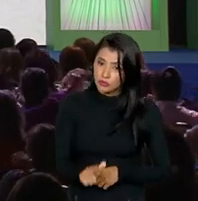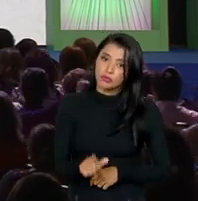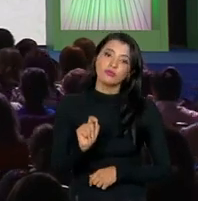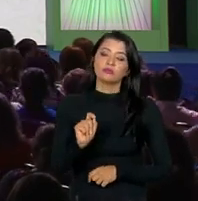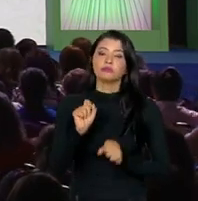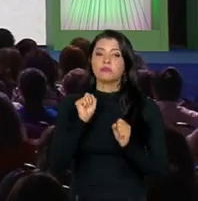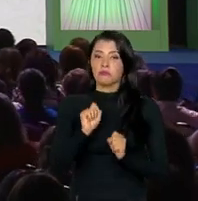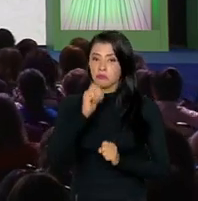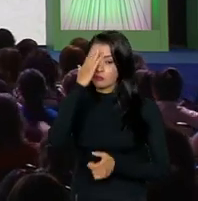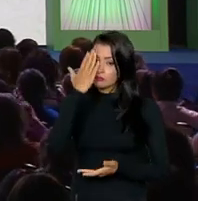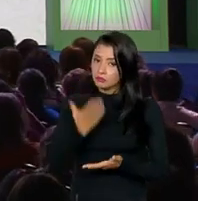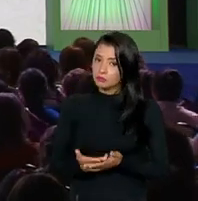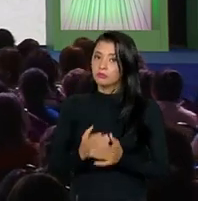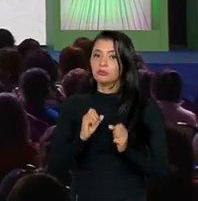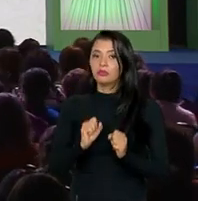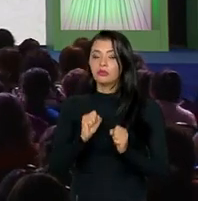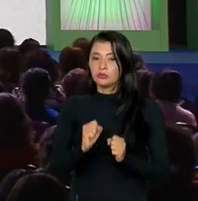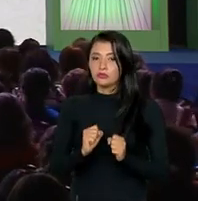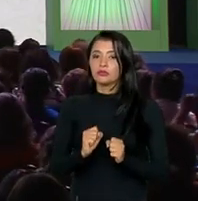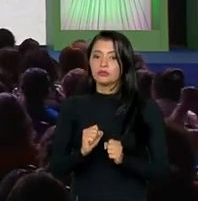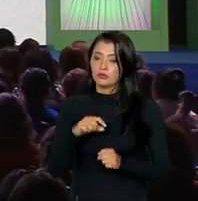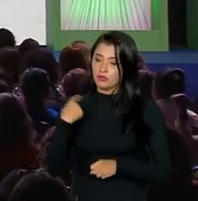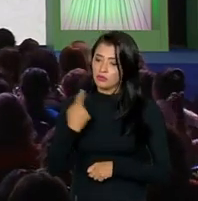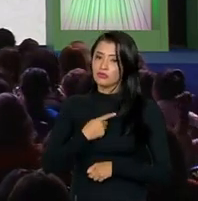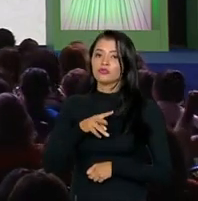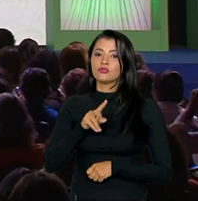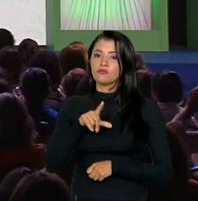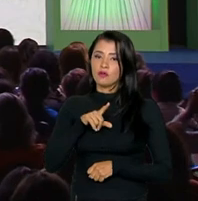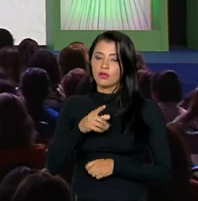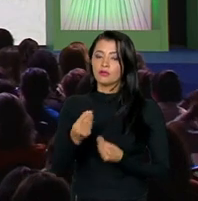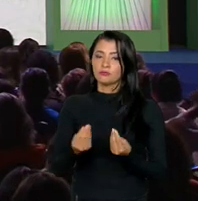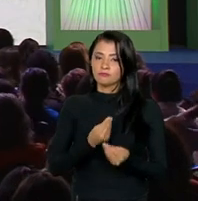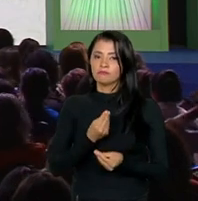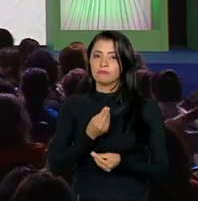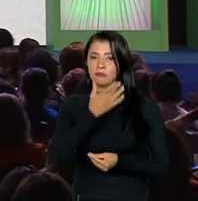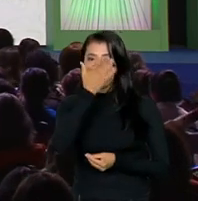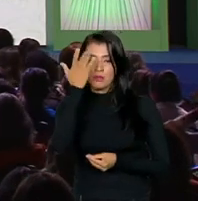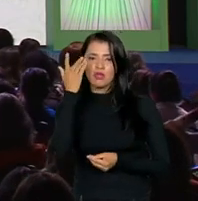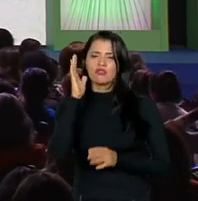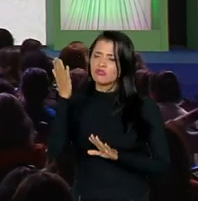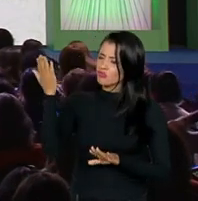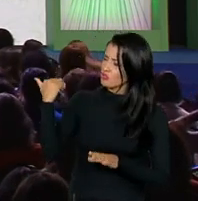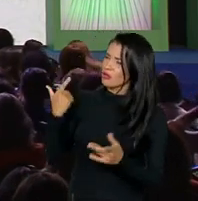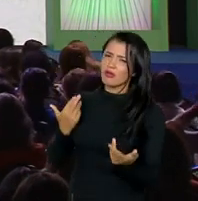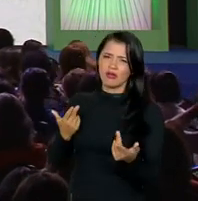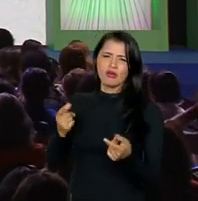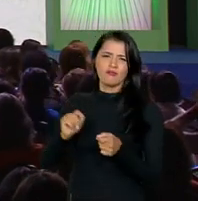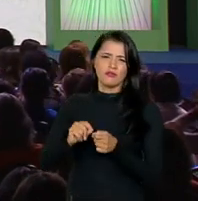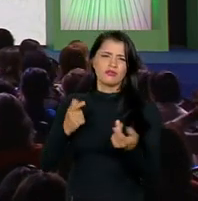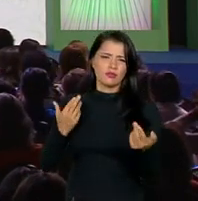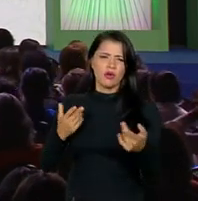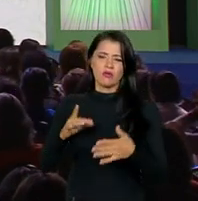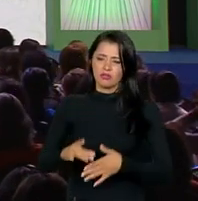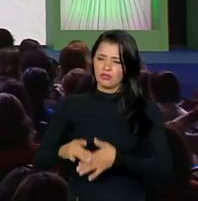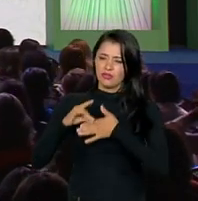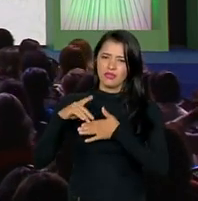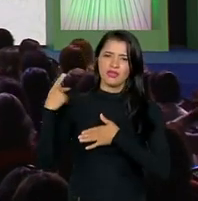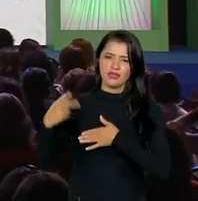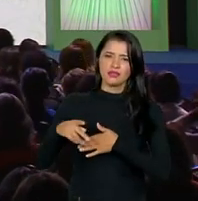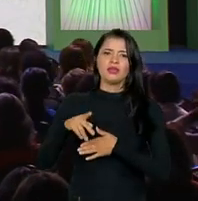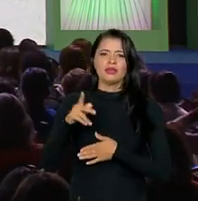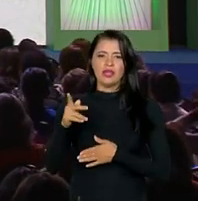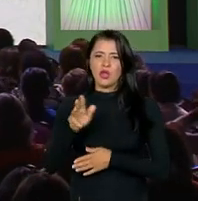novamente podem acreditar, nós vamos tirar do jeito que fizemos lá atrás, sobre a liderança de